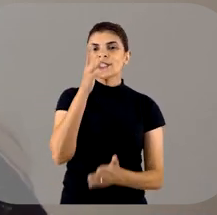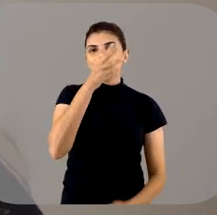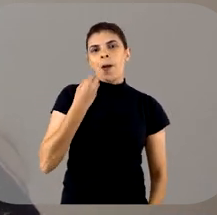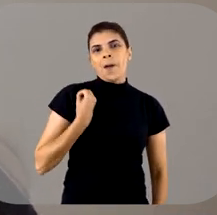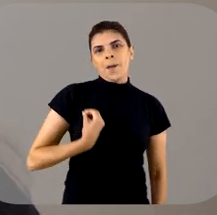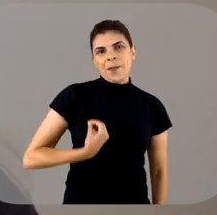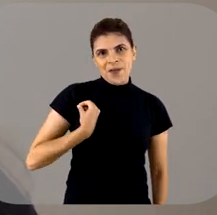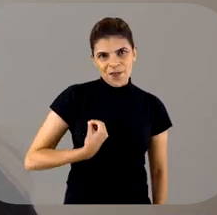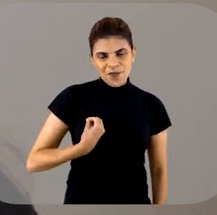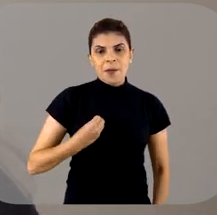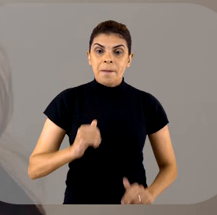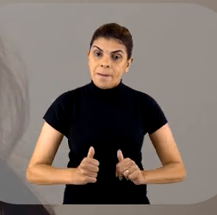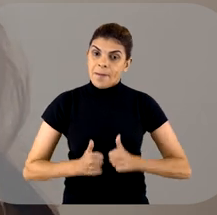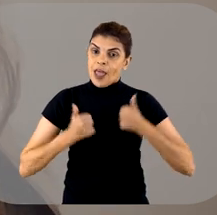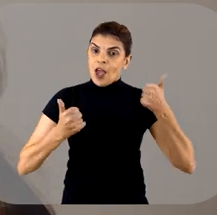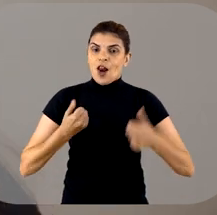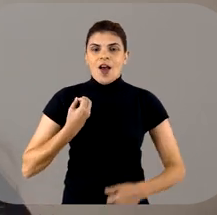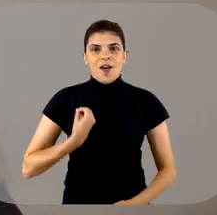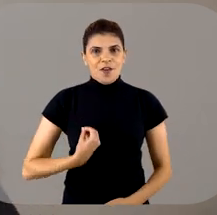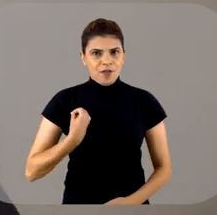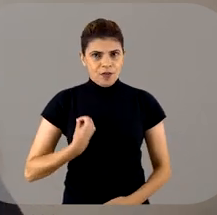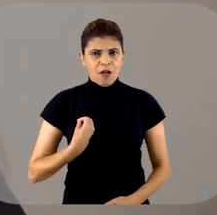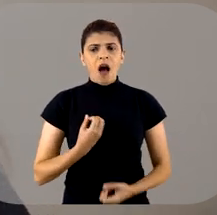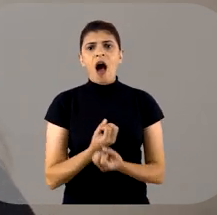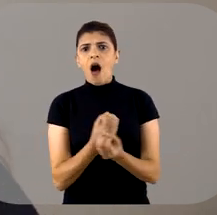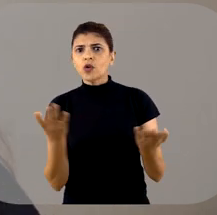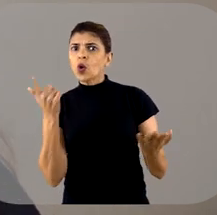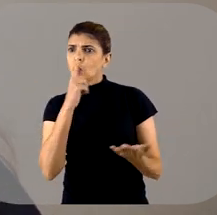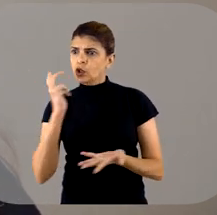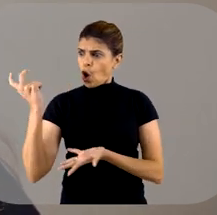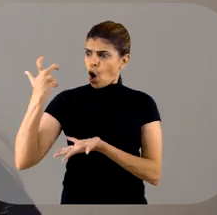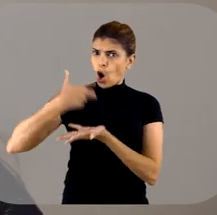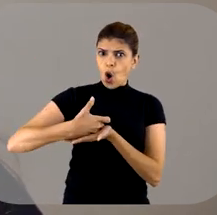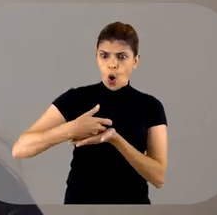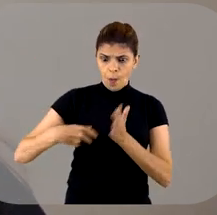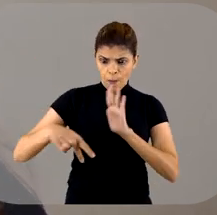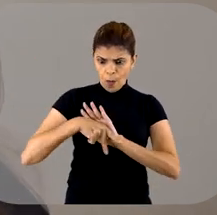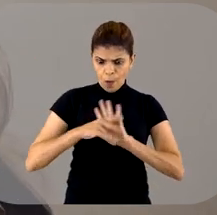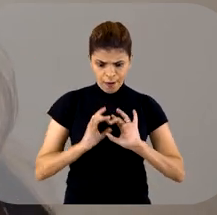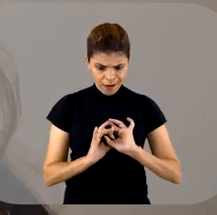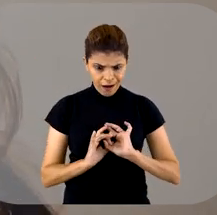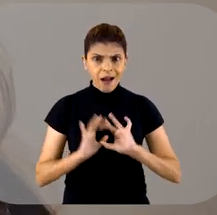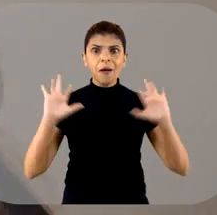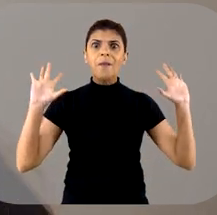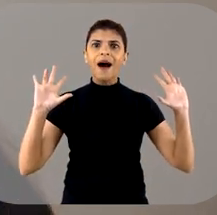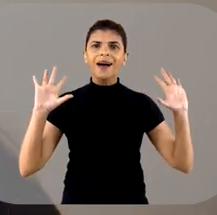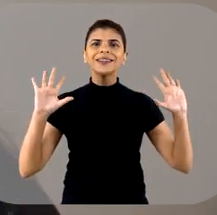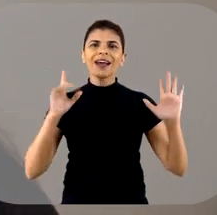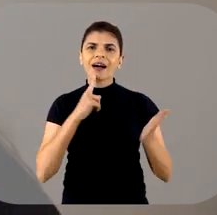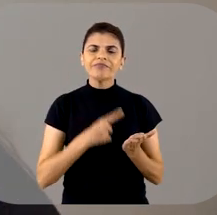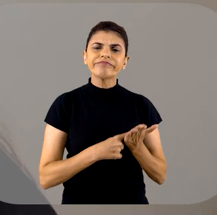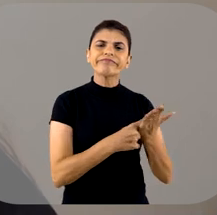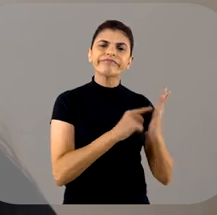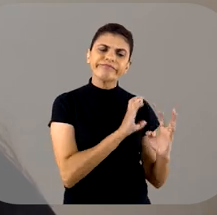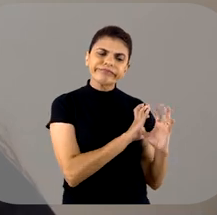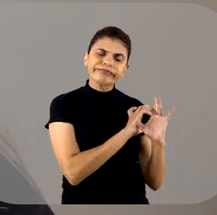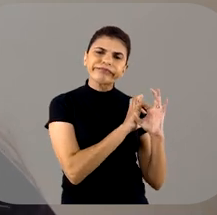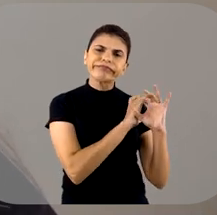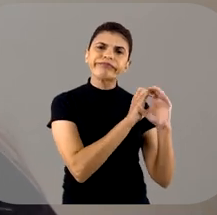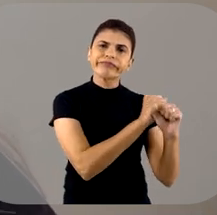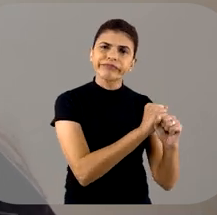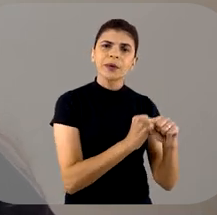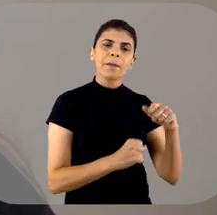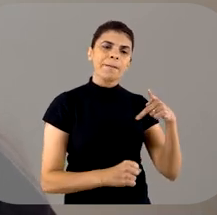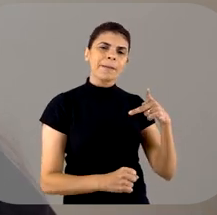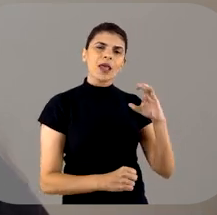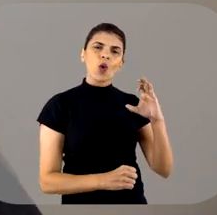uma forma de sobreviver e melhorar suas condições de vida. Muitos conseguiram comprar sua liberdade, né, através do acúmulo